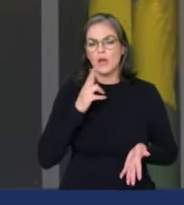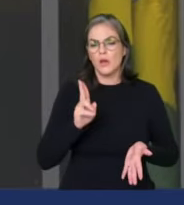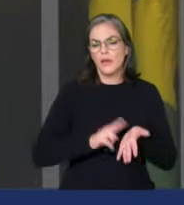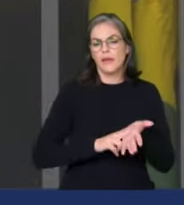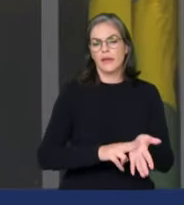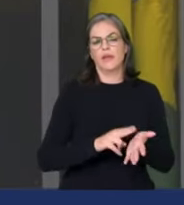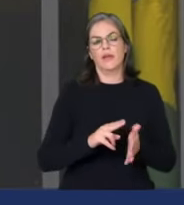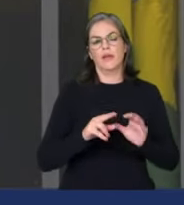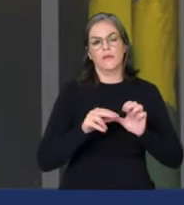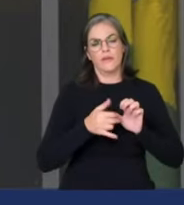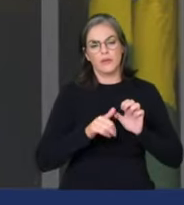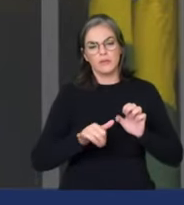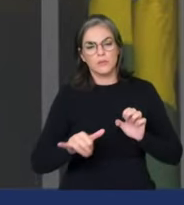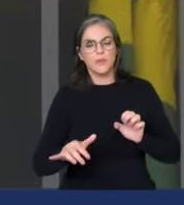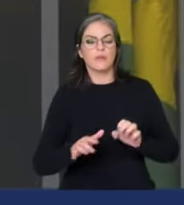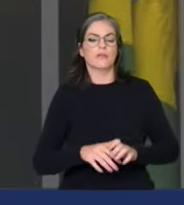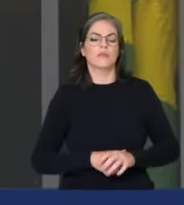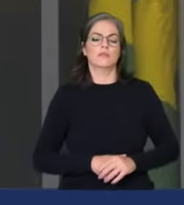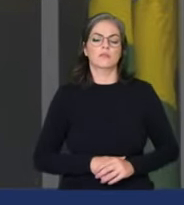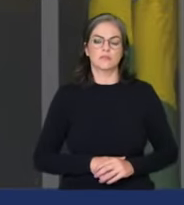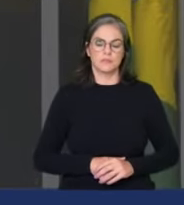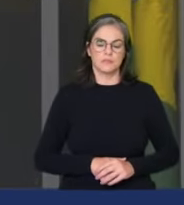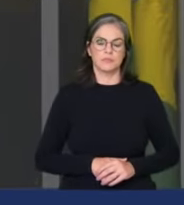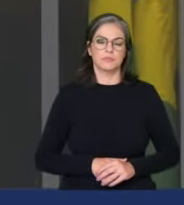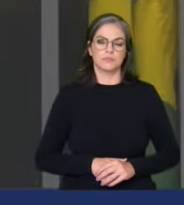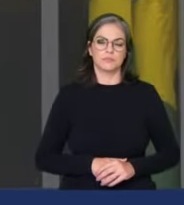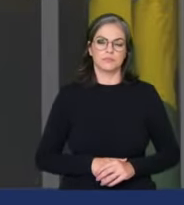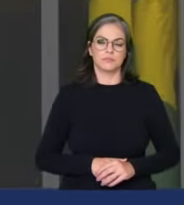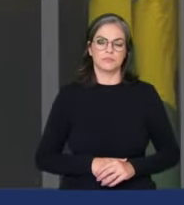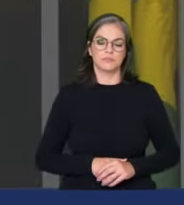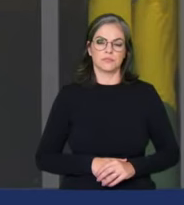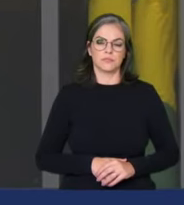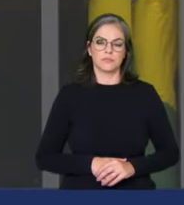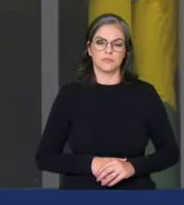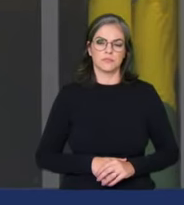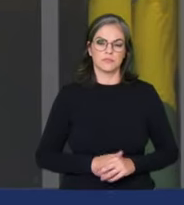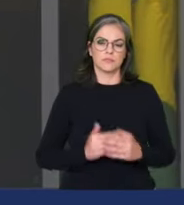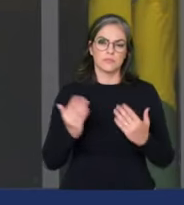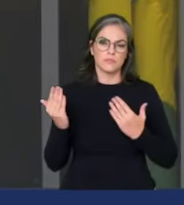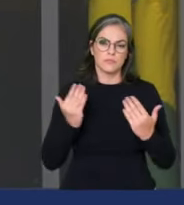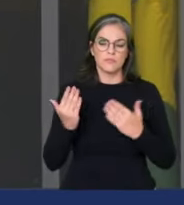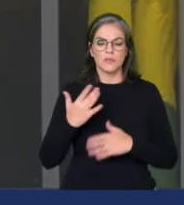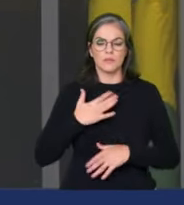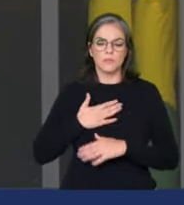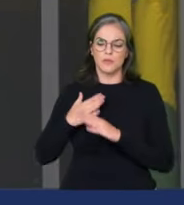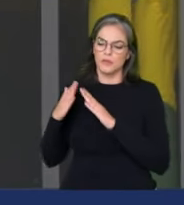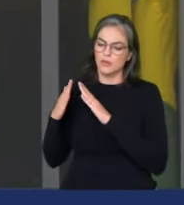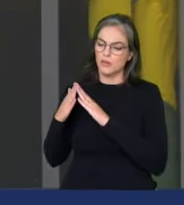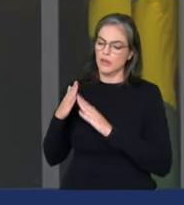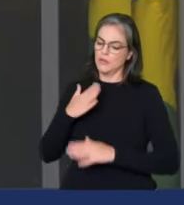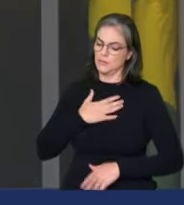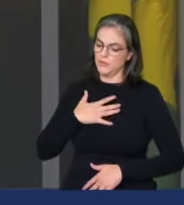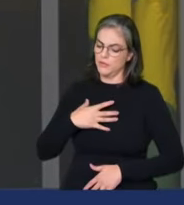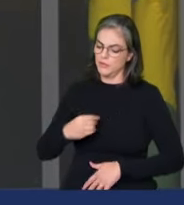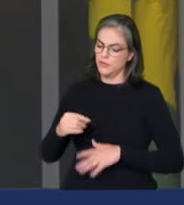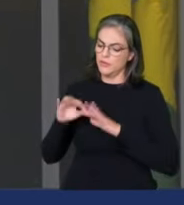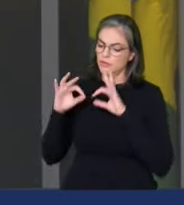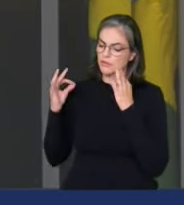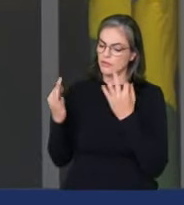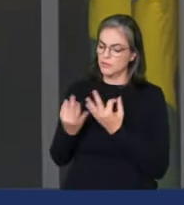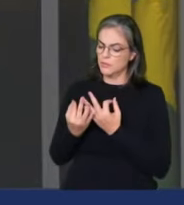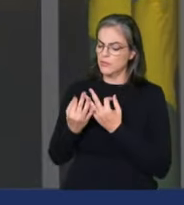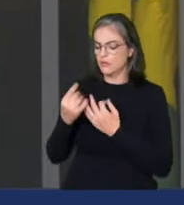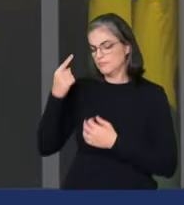a Eletrobras. Eu olho minhas filhas em minha casa e olho fora quando saio e penso na